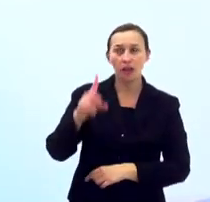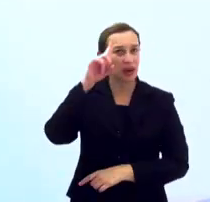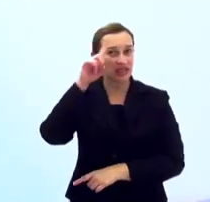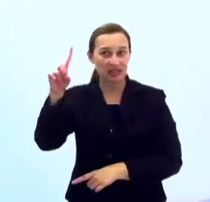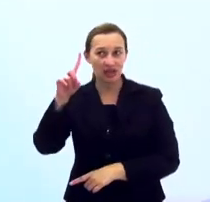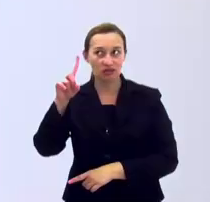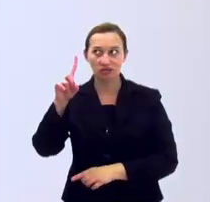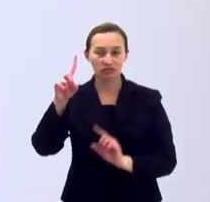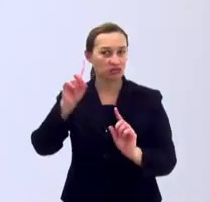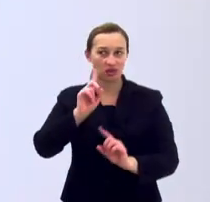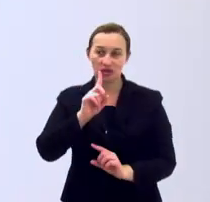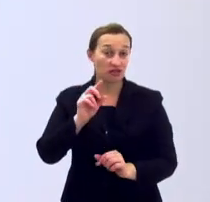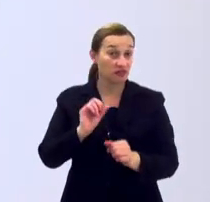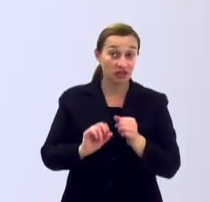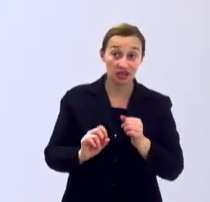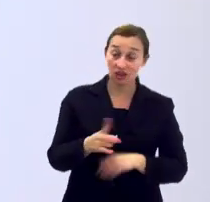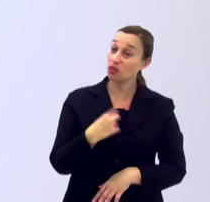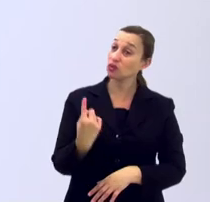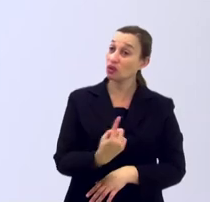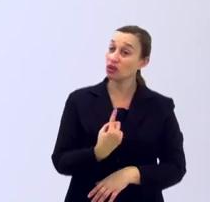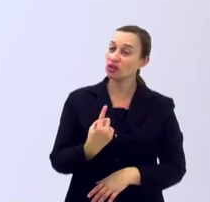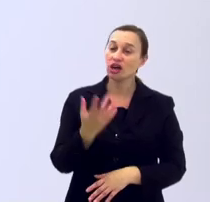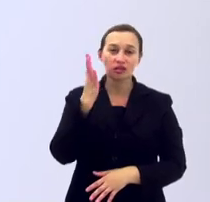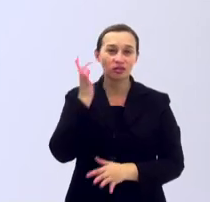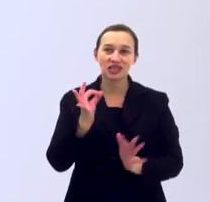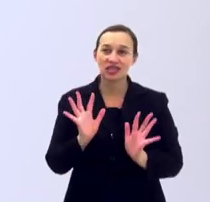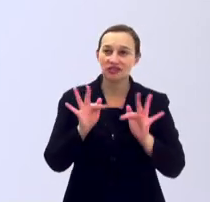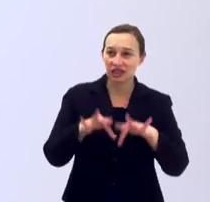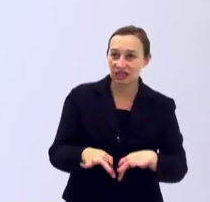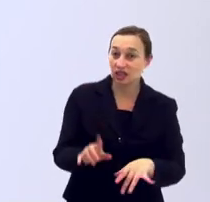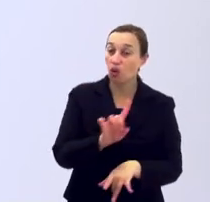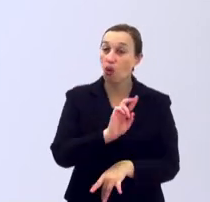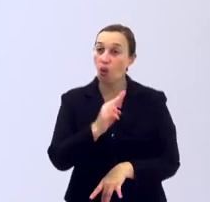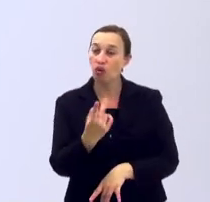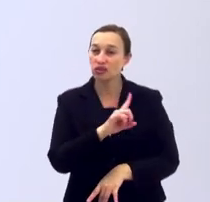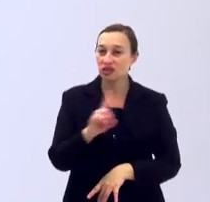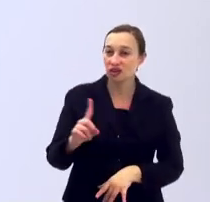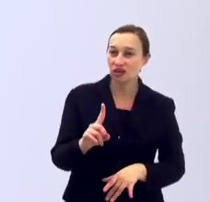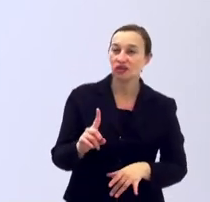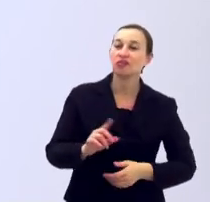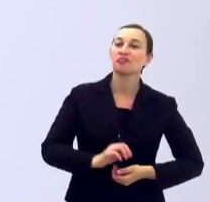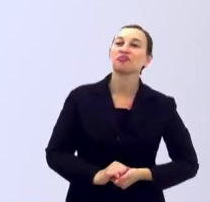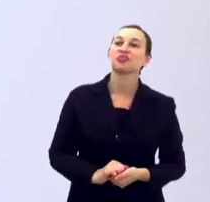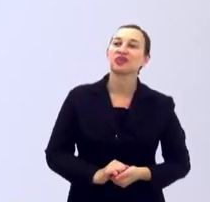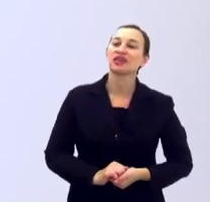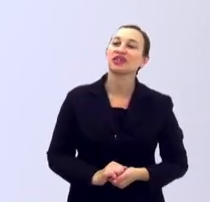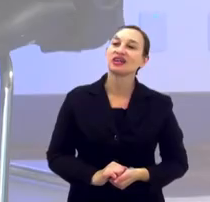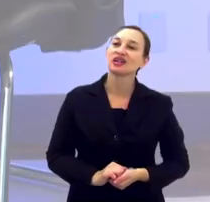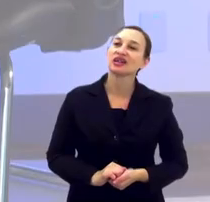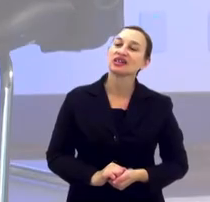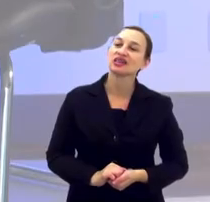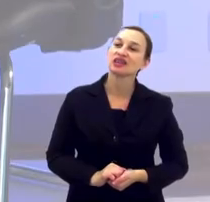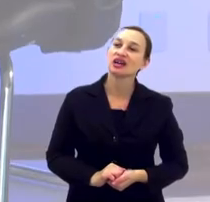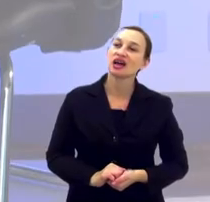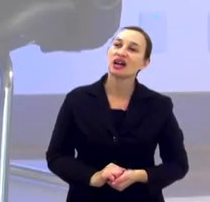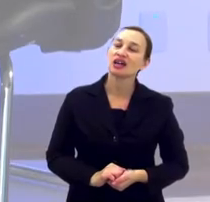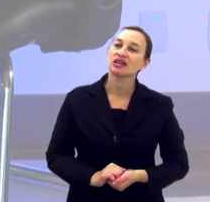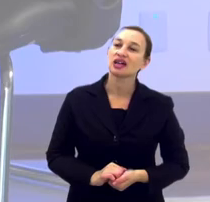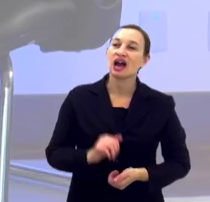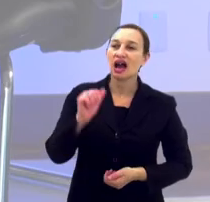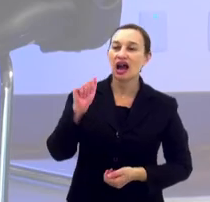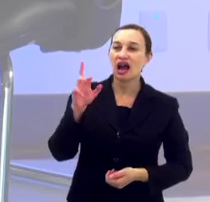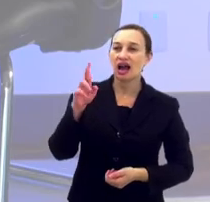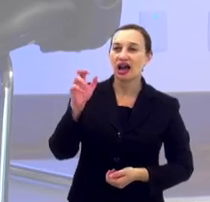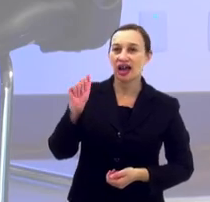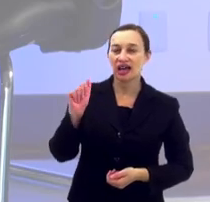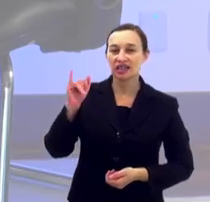não ia encontrar. Isso é história de cinema. É. Eu não sei se nós estamos acabando ou não, estamos. Mas o Anjo de Hamburgo, Aracide Carvalho, que eu comentei